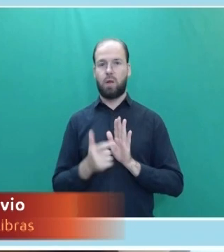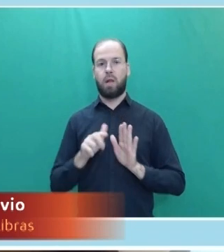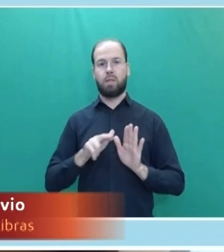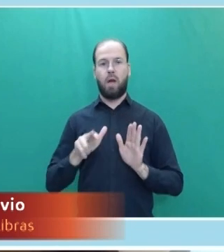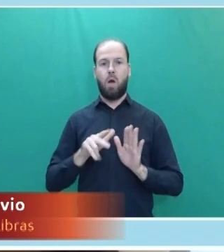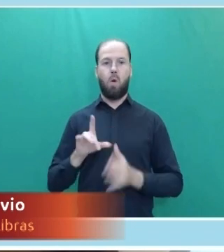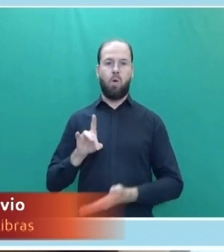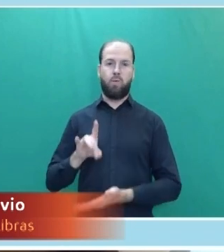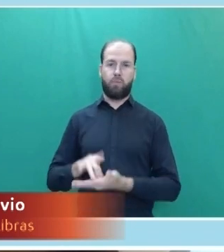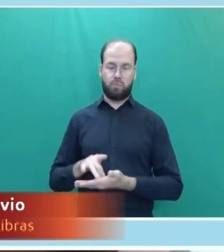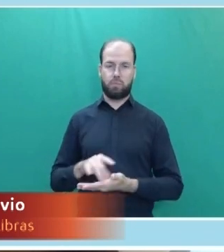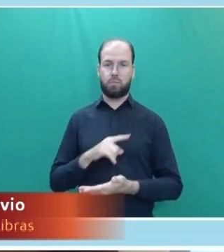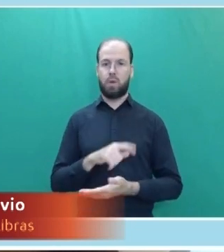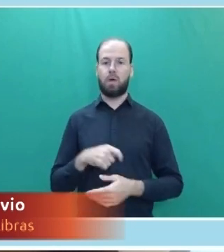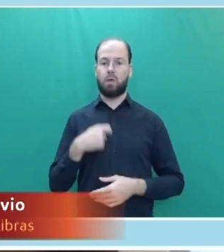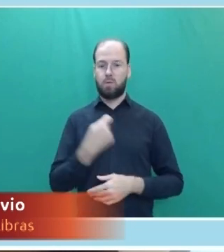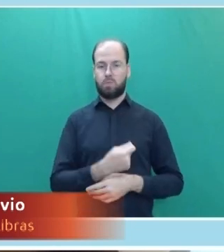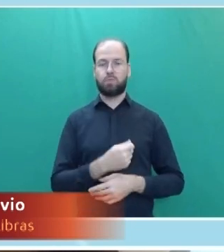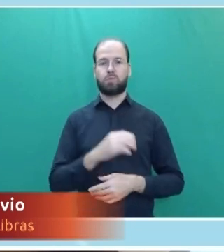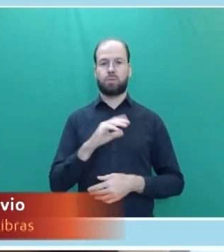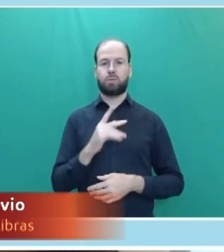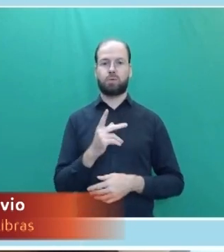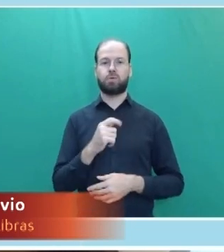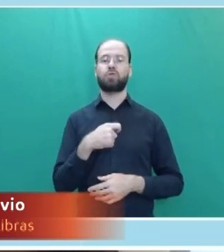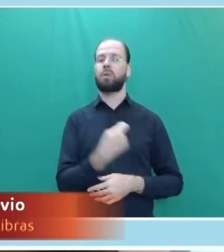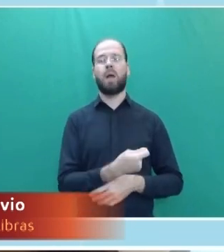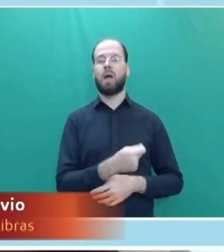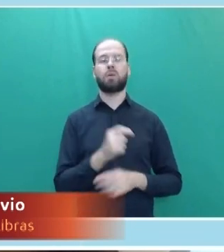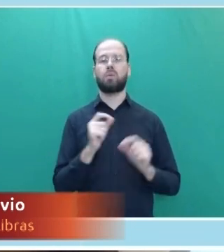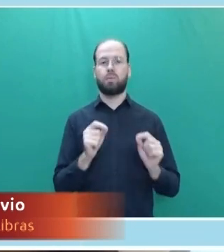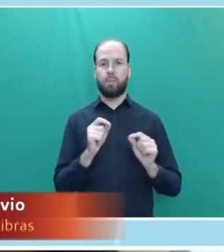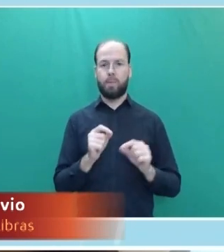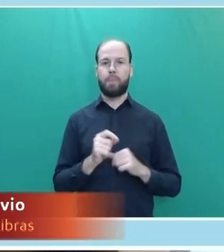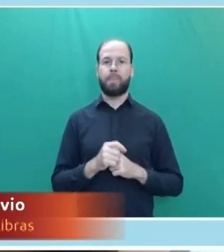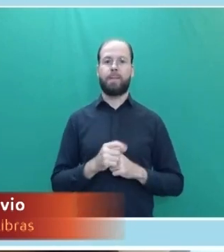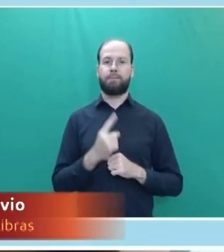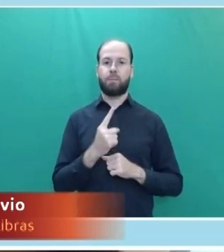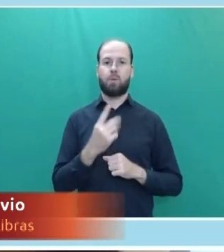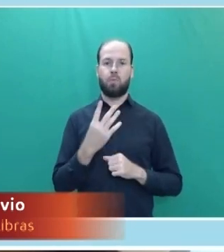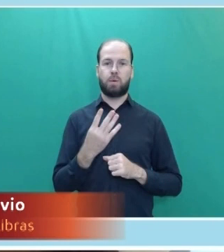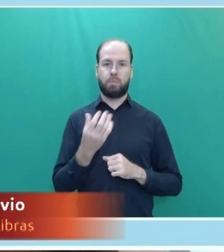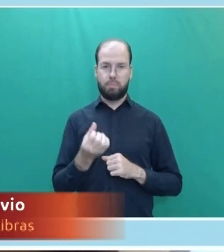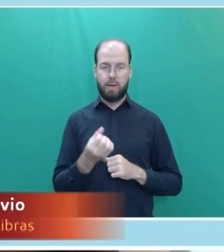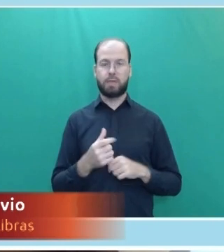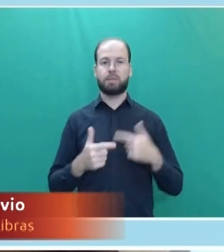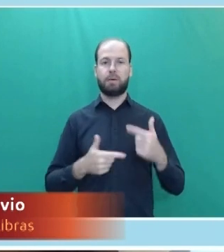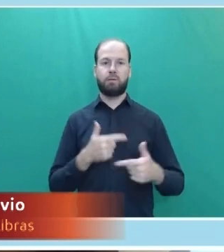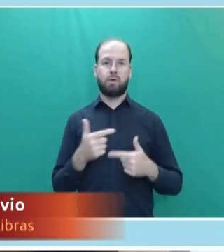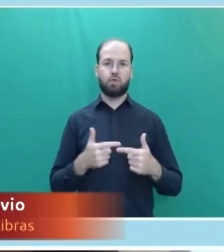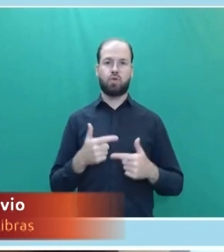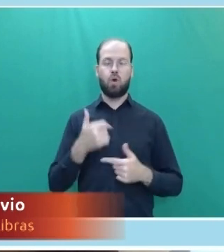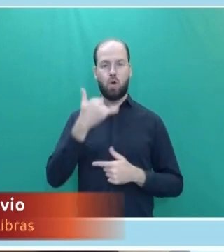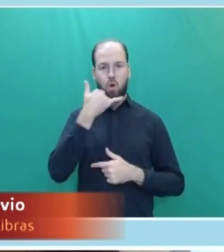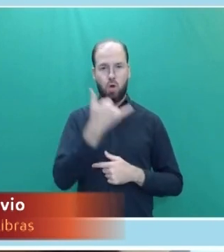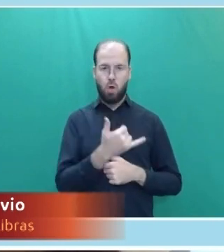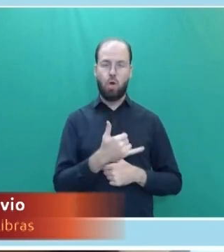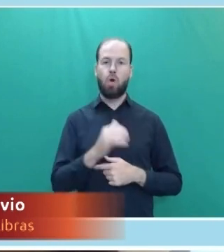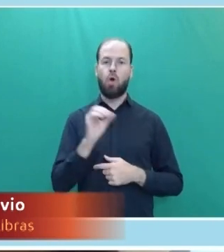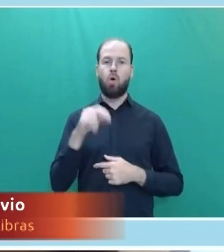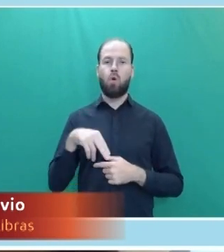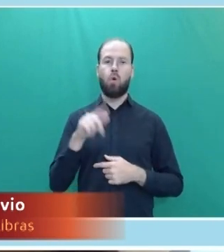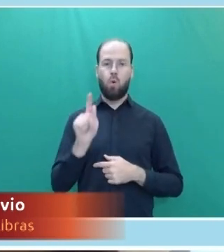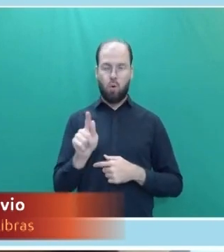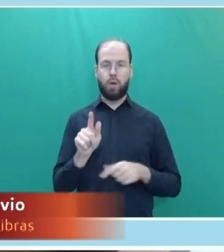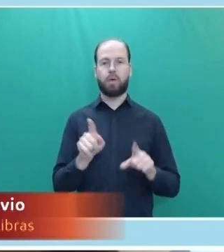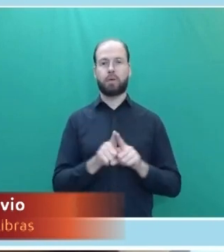oficiais, que são chamadas de 146, né, de serviços locais, informações de ONG.